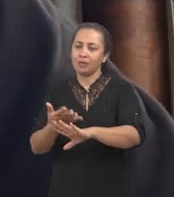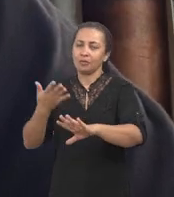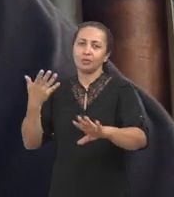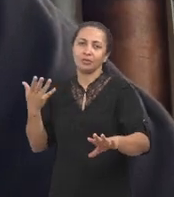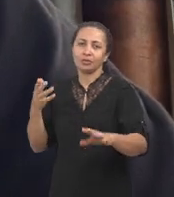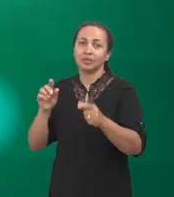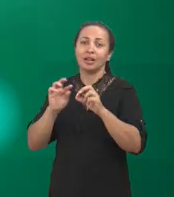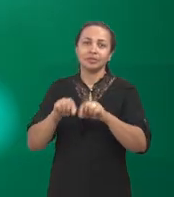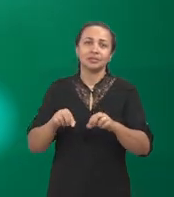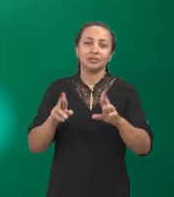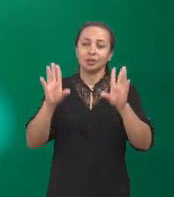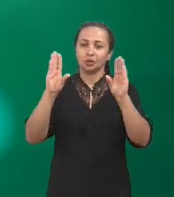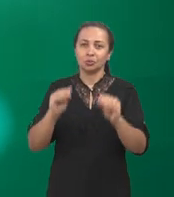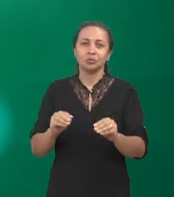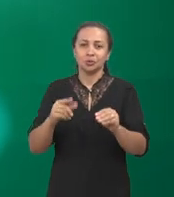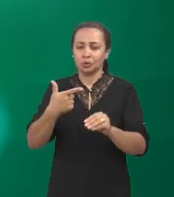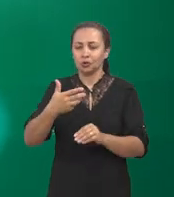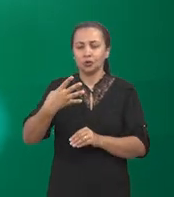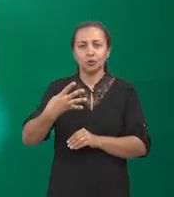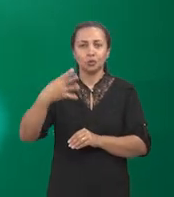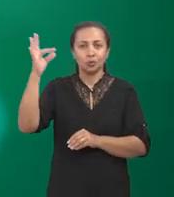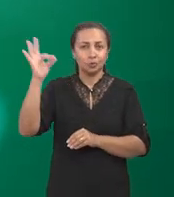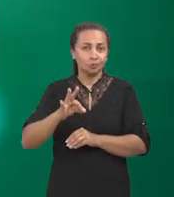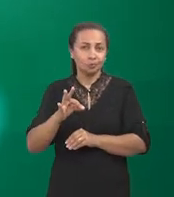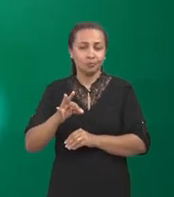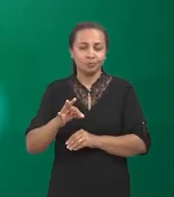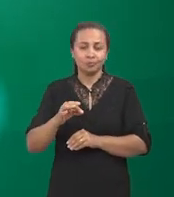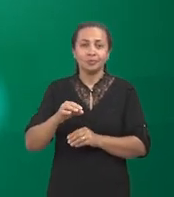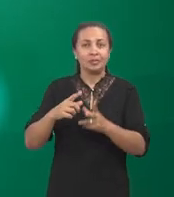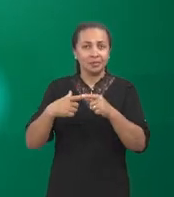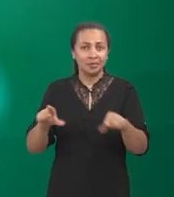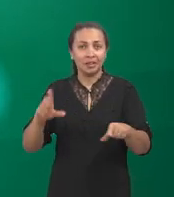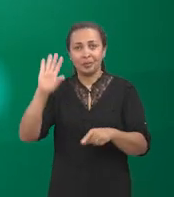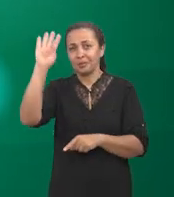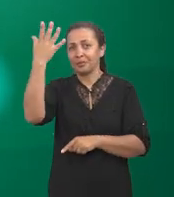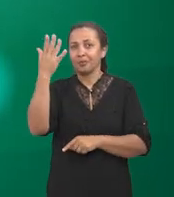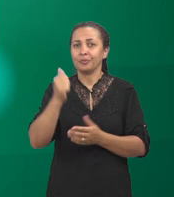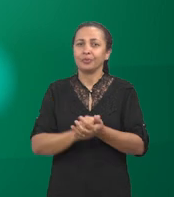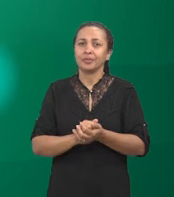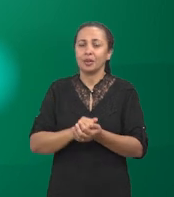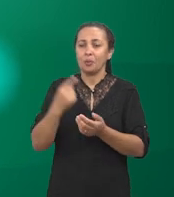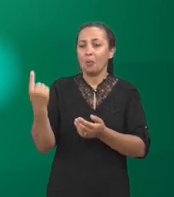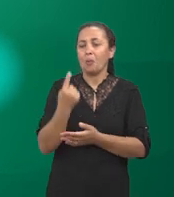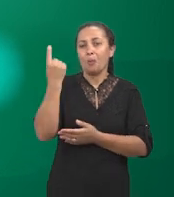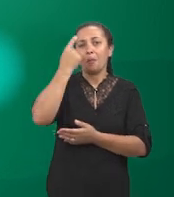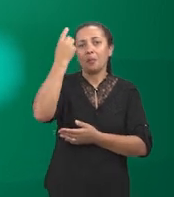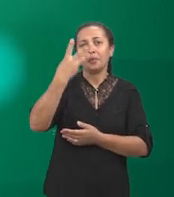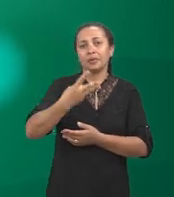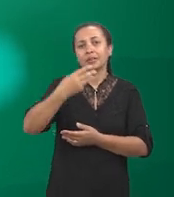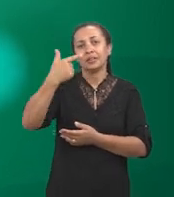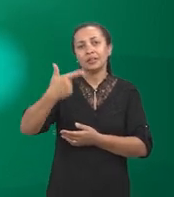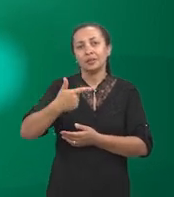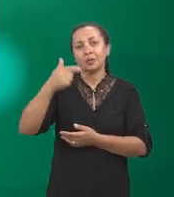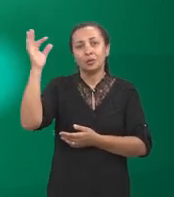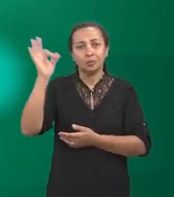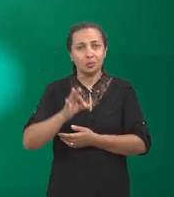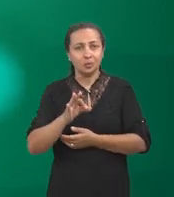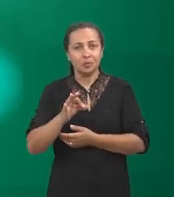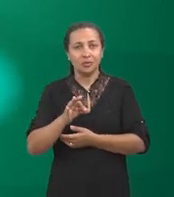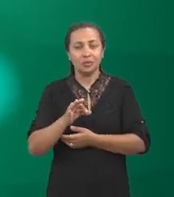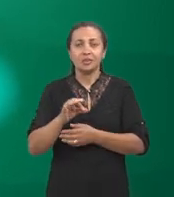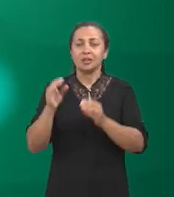recuar por isso essa redução de 24 por cento da vazão do Rio São Francisco ocasionou um aumento de